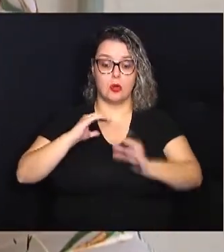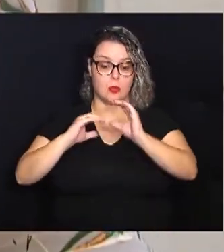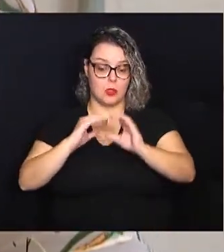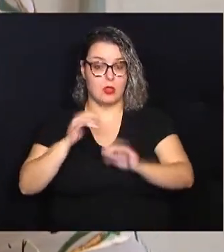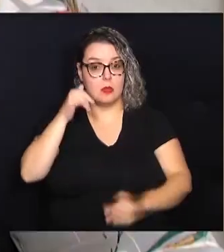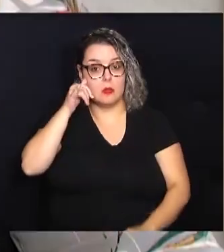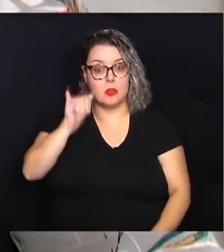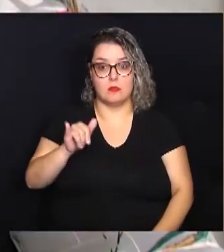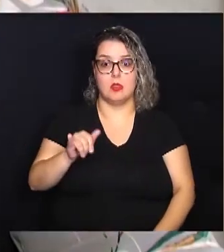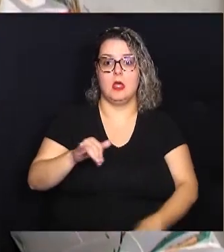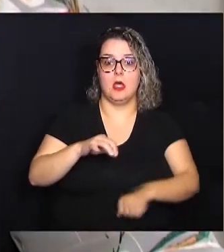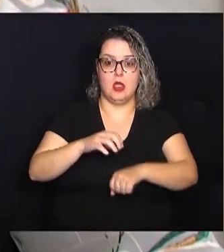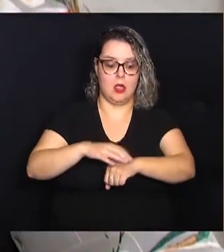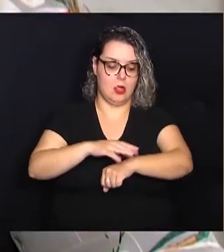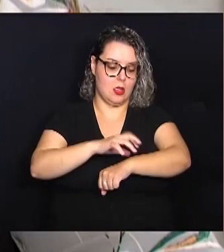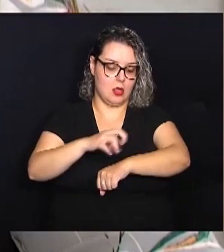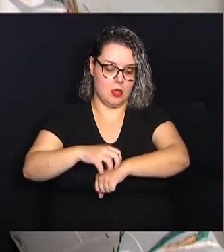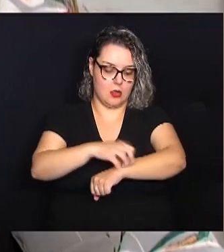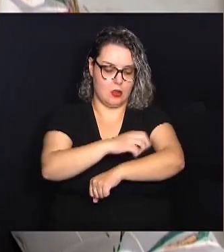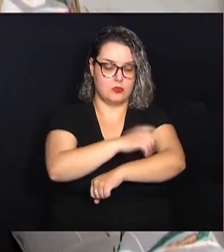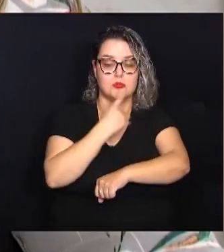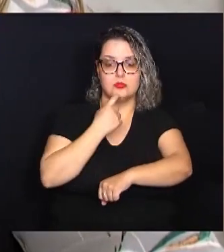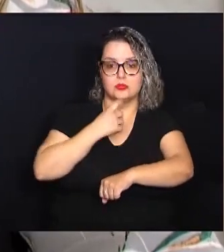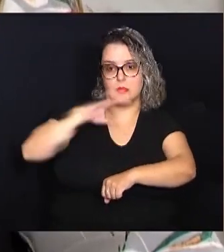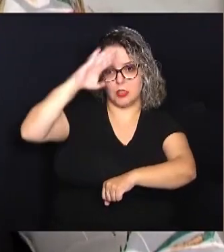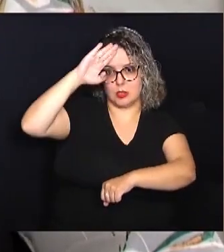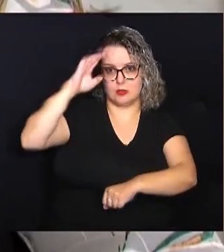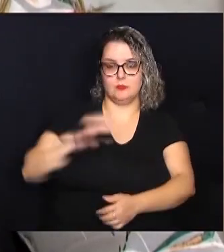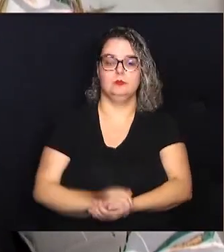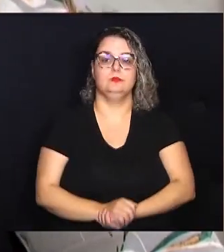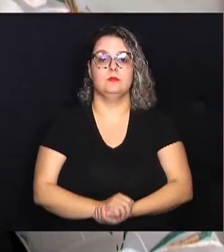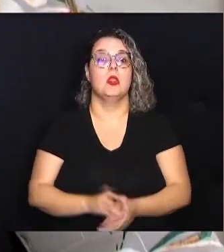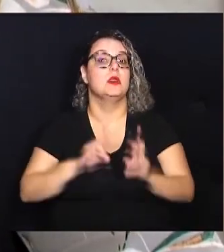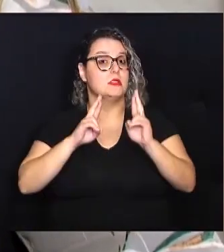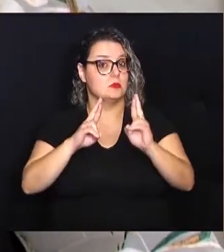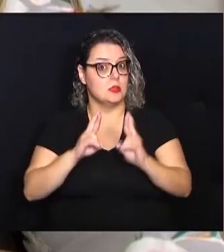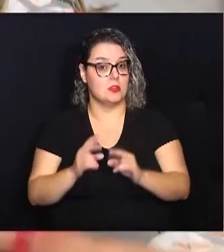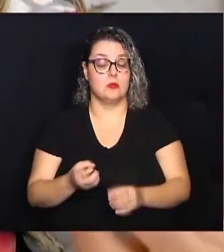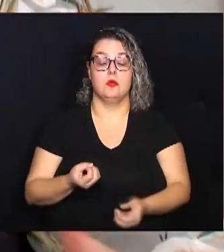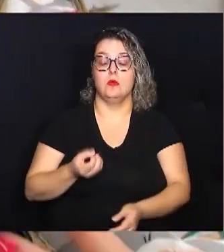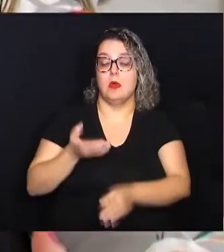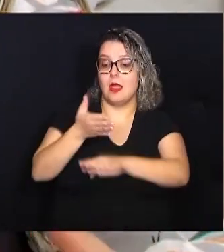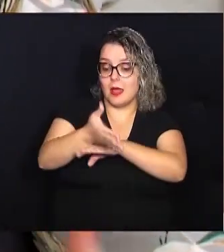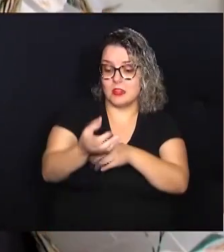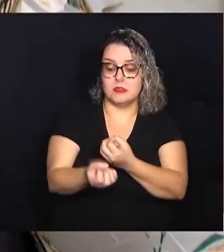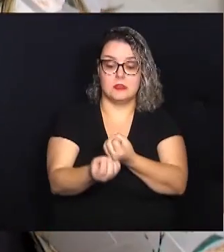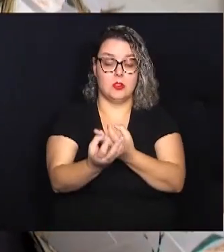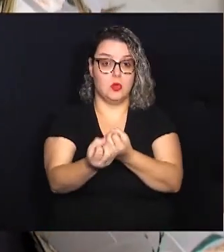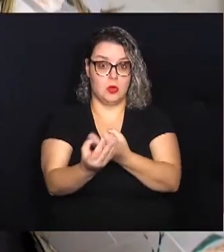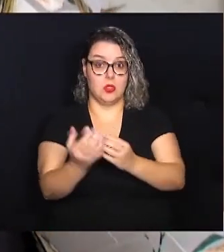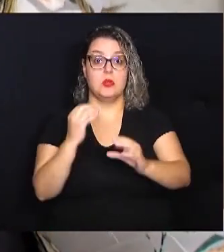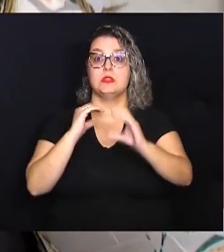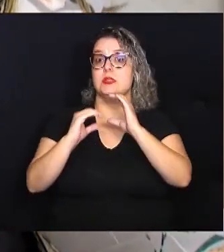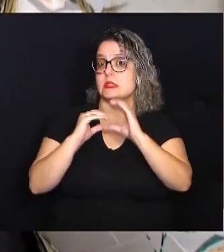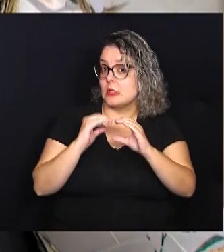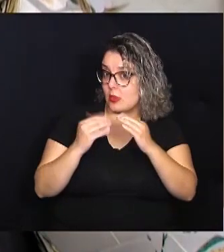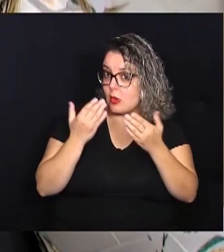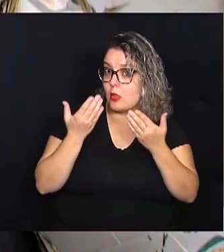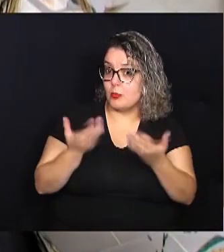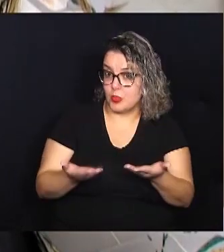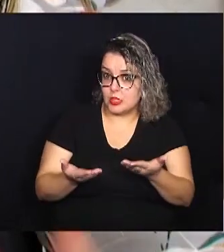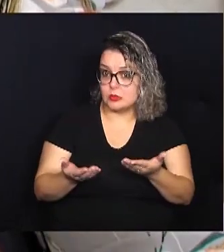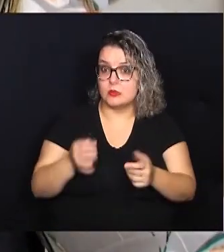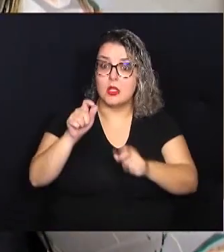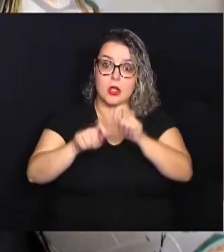febre maculosa. A gente espera que a partir, né, do acesso à informação e a essa comunicação, que